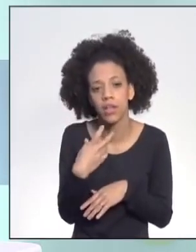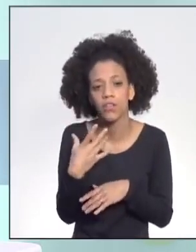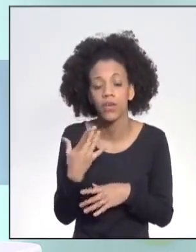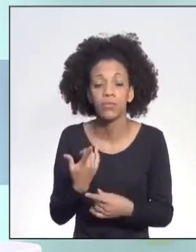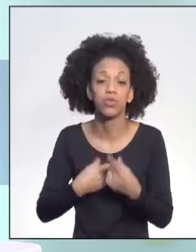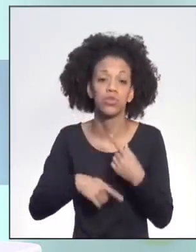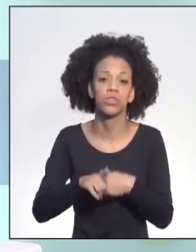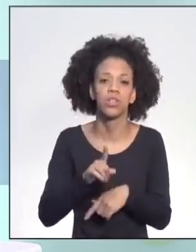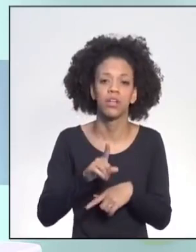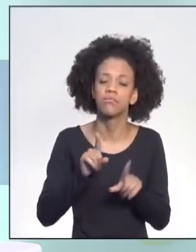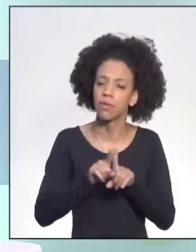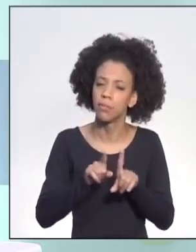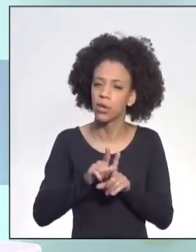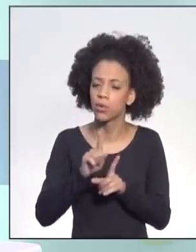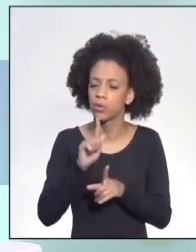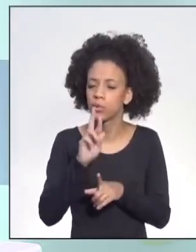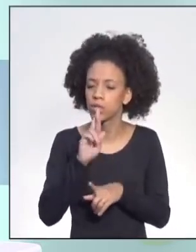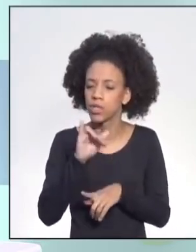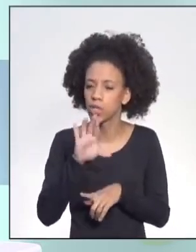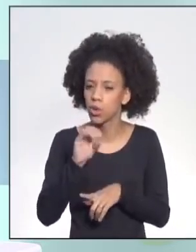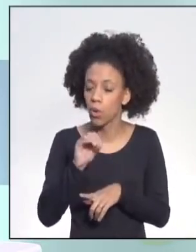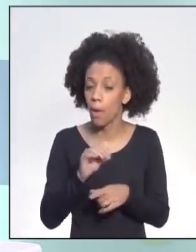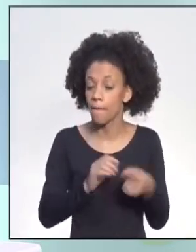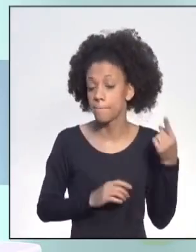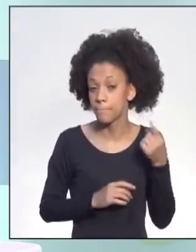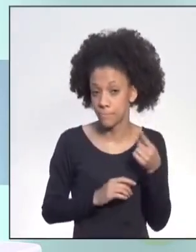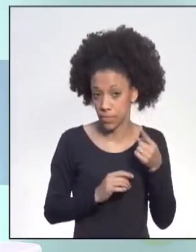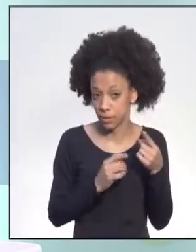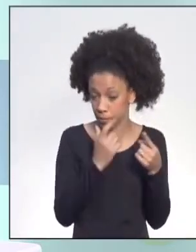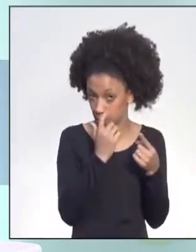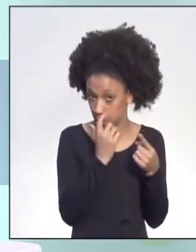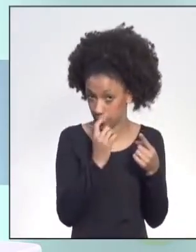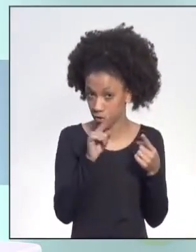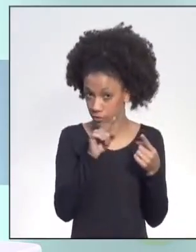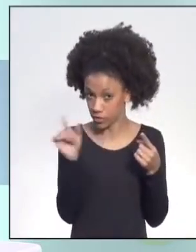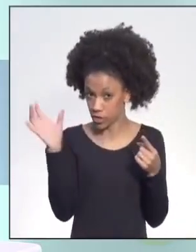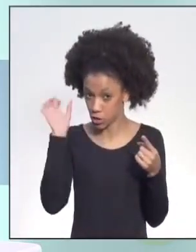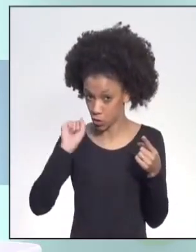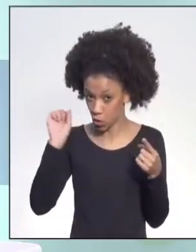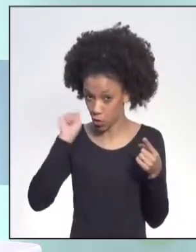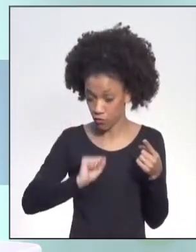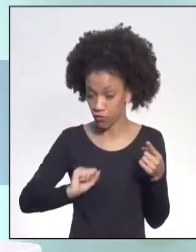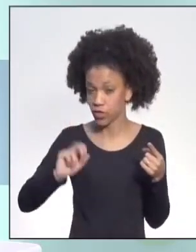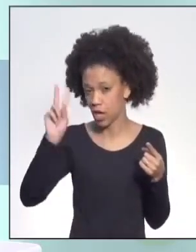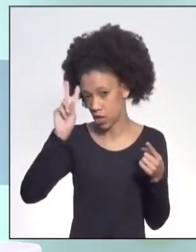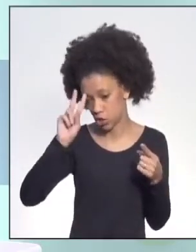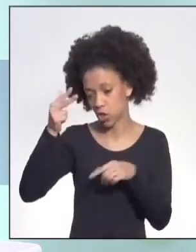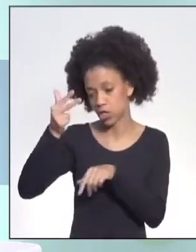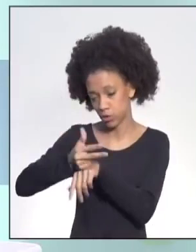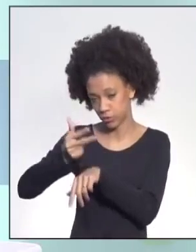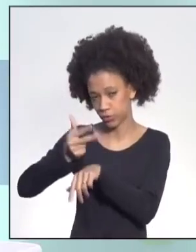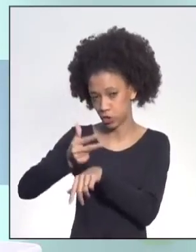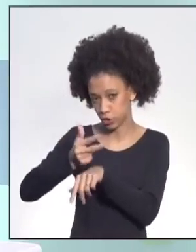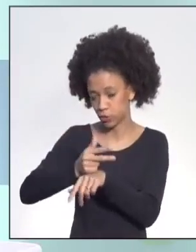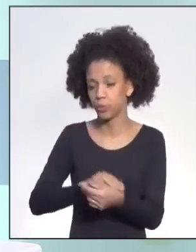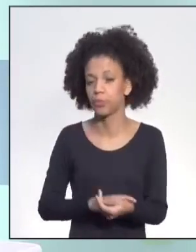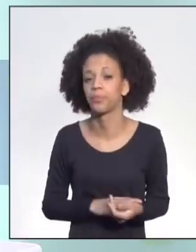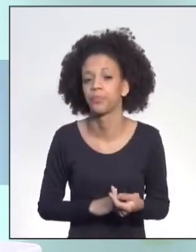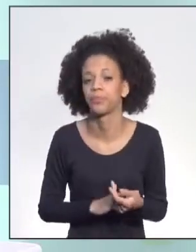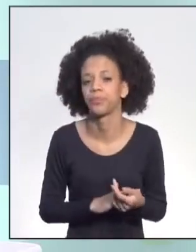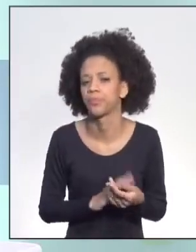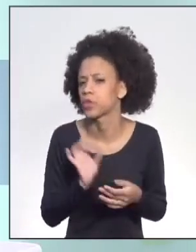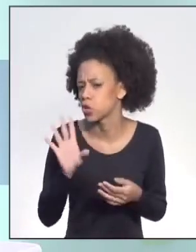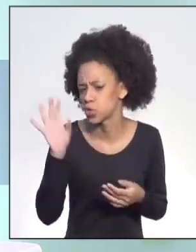tornar também um griot? Primeiro passo, vocês vão ouvir essa história que o griot vai contar agora. Só